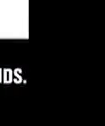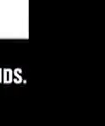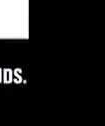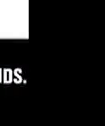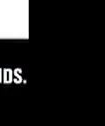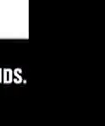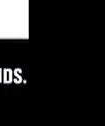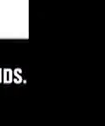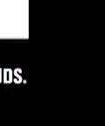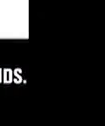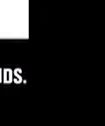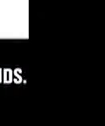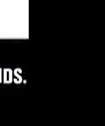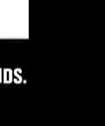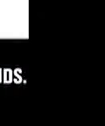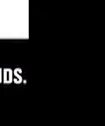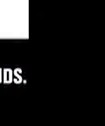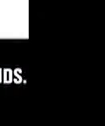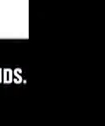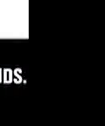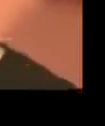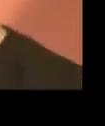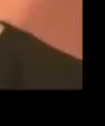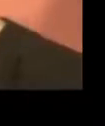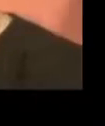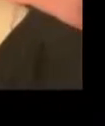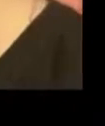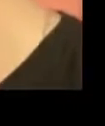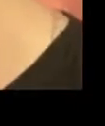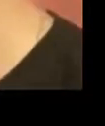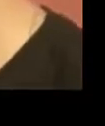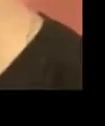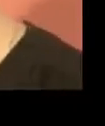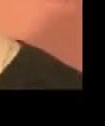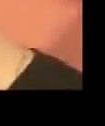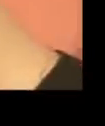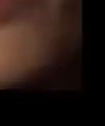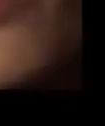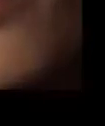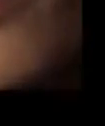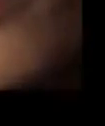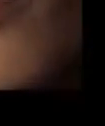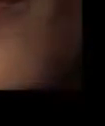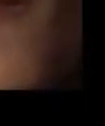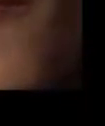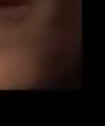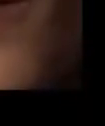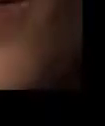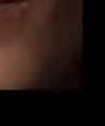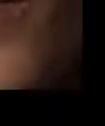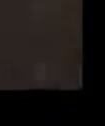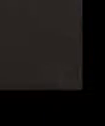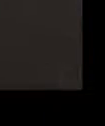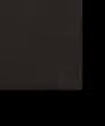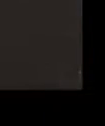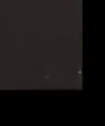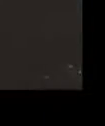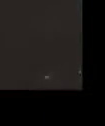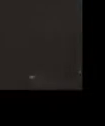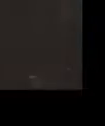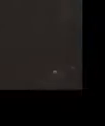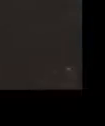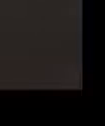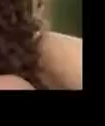Vamos descrever uma pessoa que vive com AIDS. Ela sorri, chora,